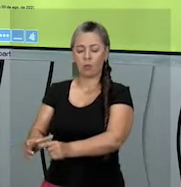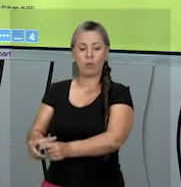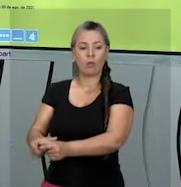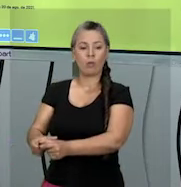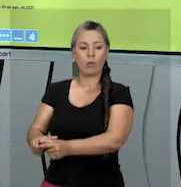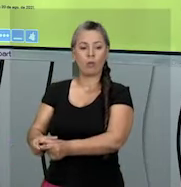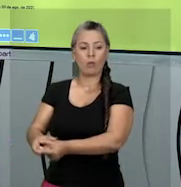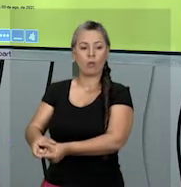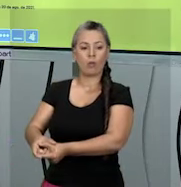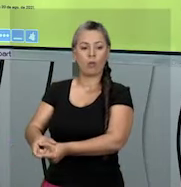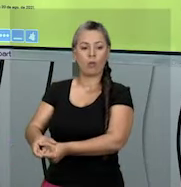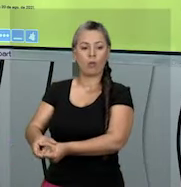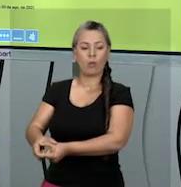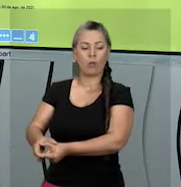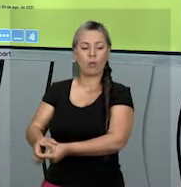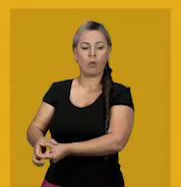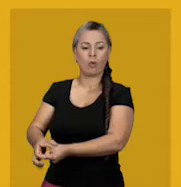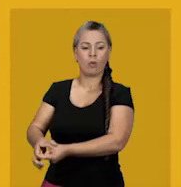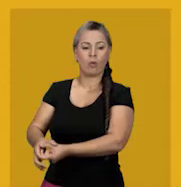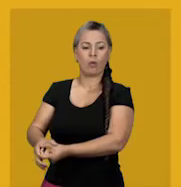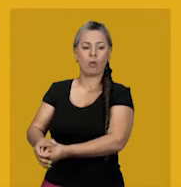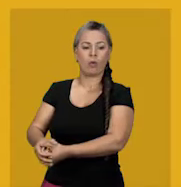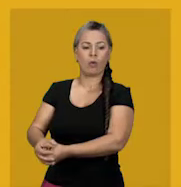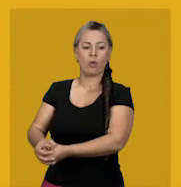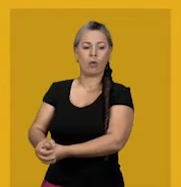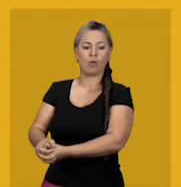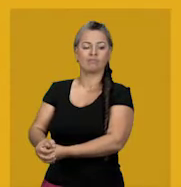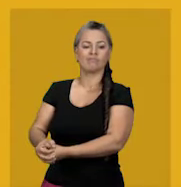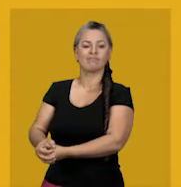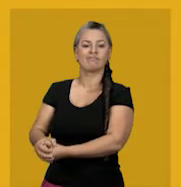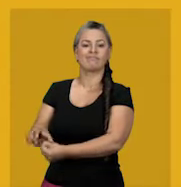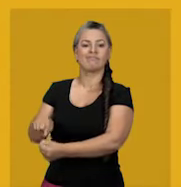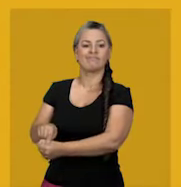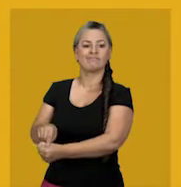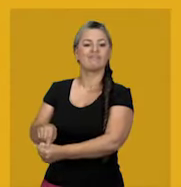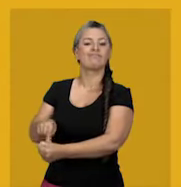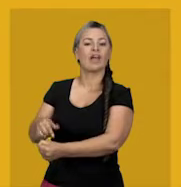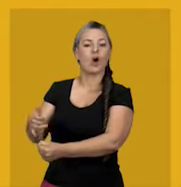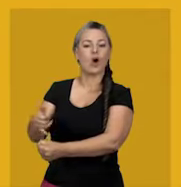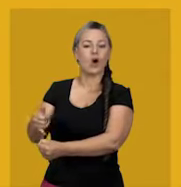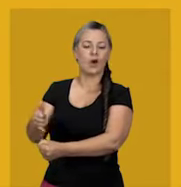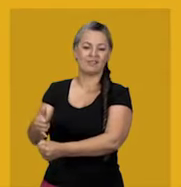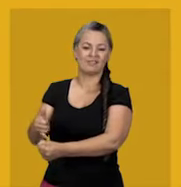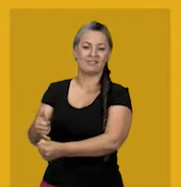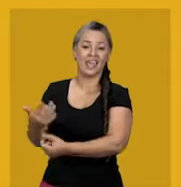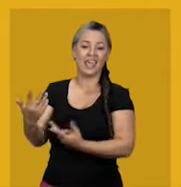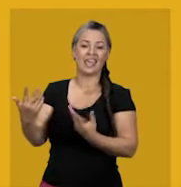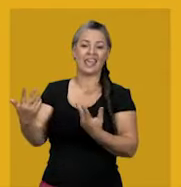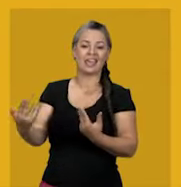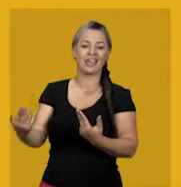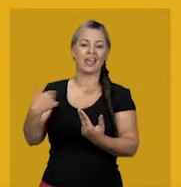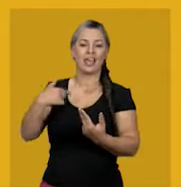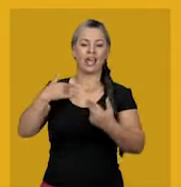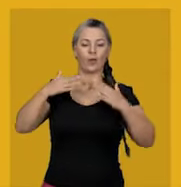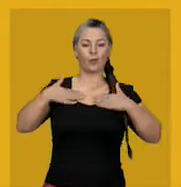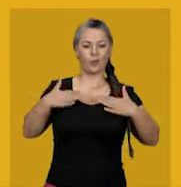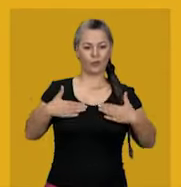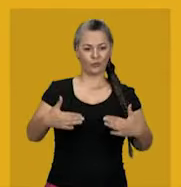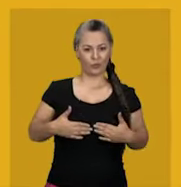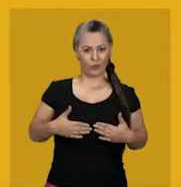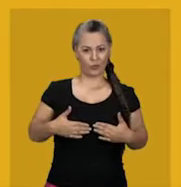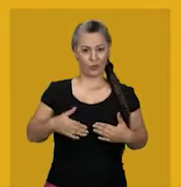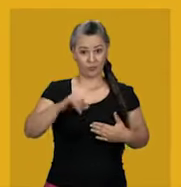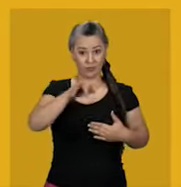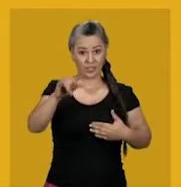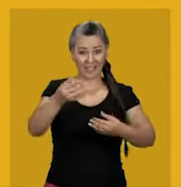sanguíneo, para onde que vai o sangue? Ele acaba arrebentando esse vaso. Então, dependendo